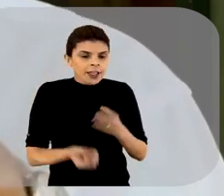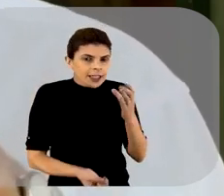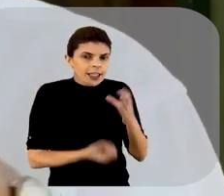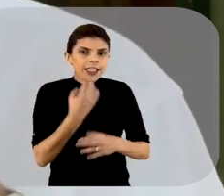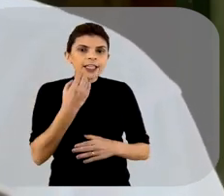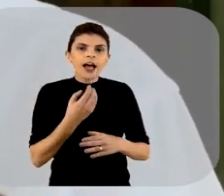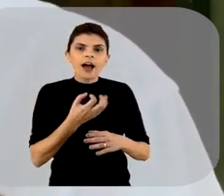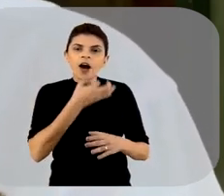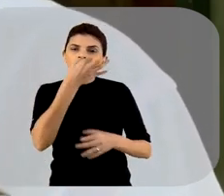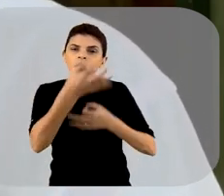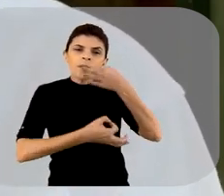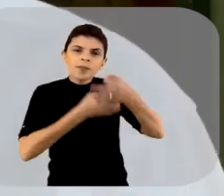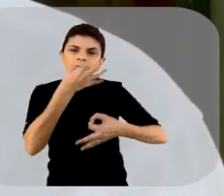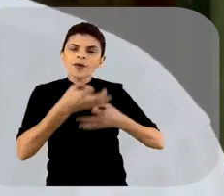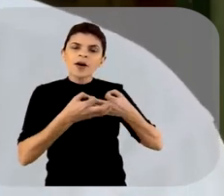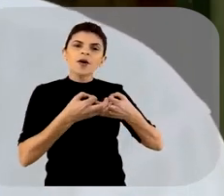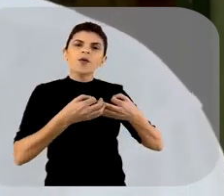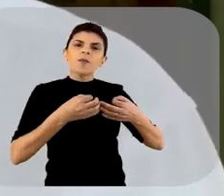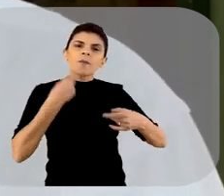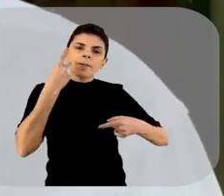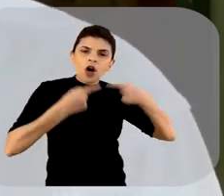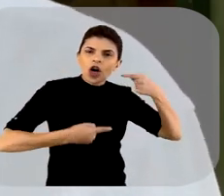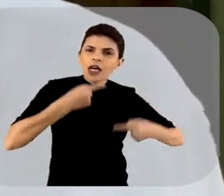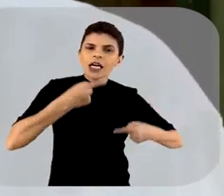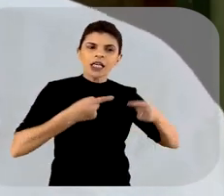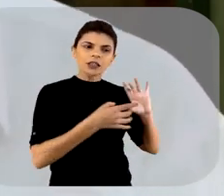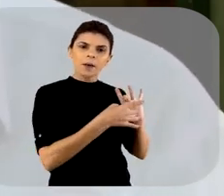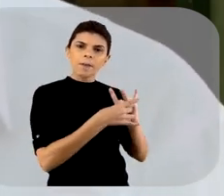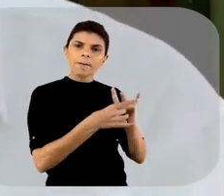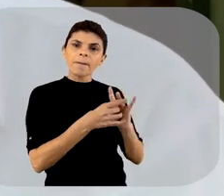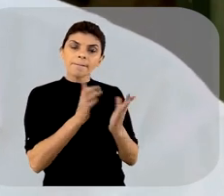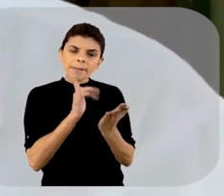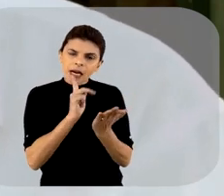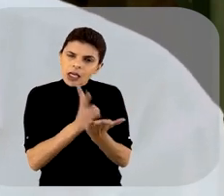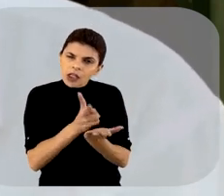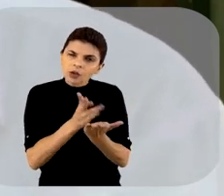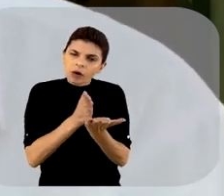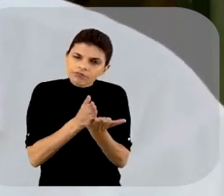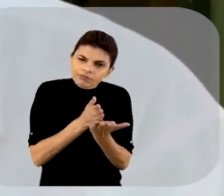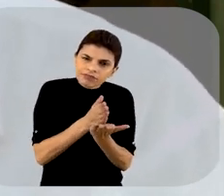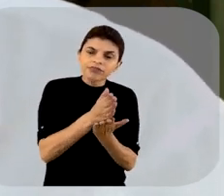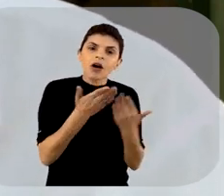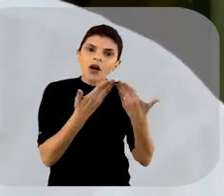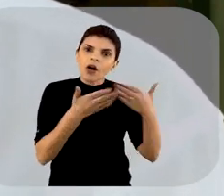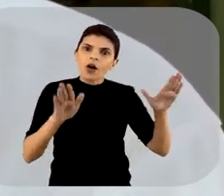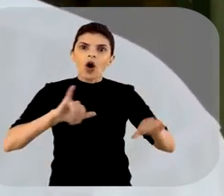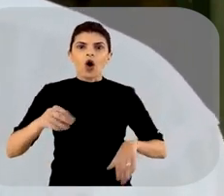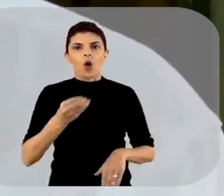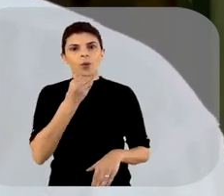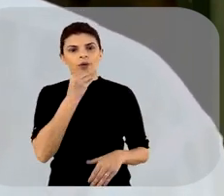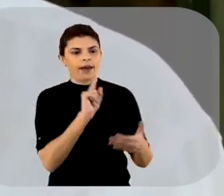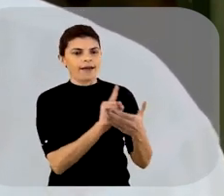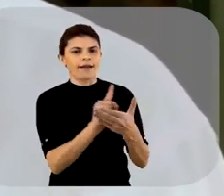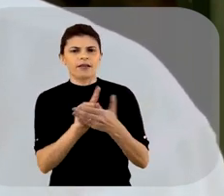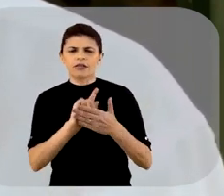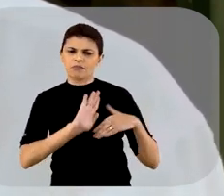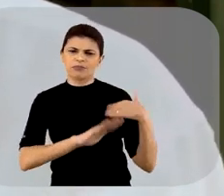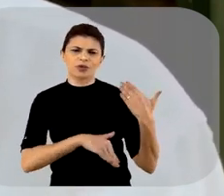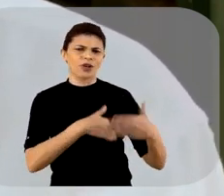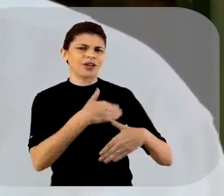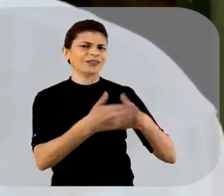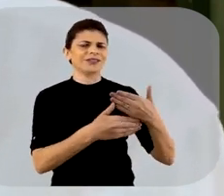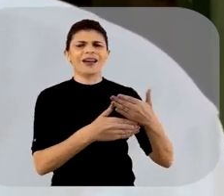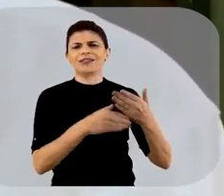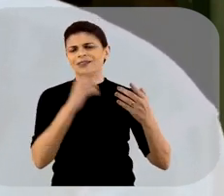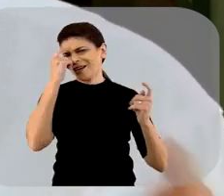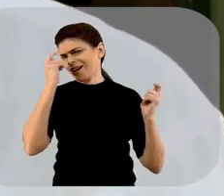que conduzam nessa direção de abrir espaços. Há muitos processos de